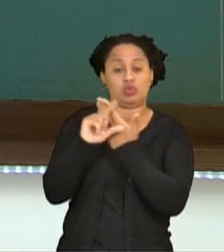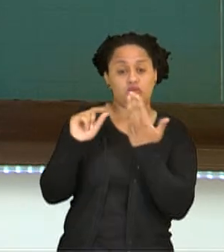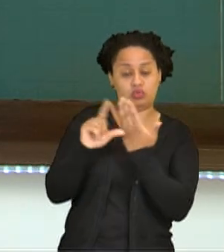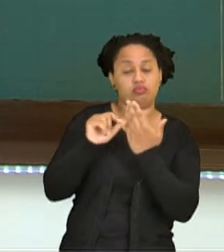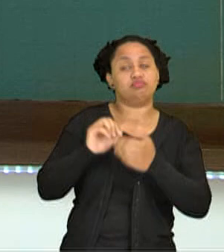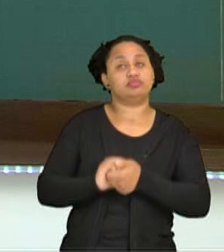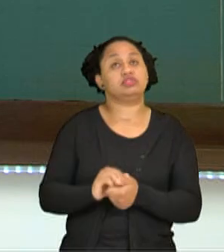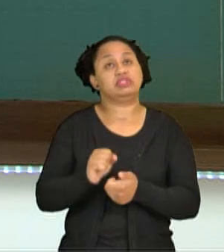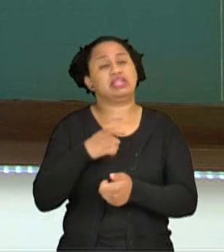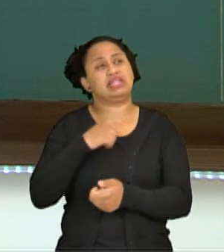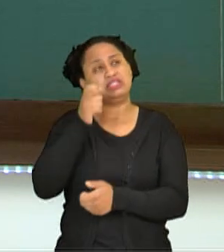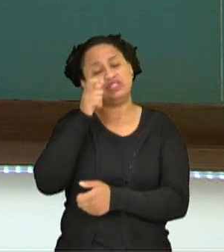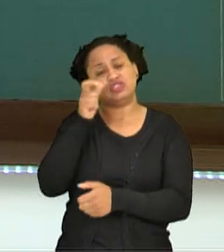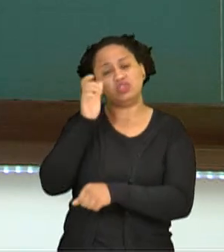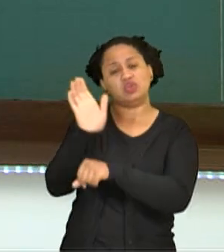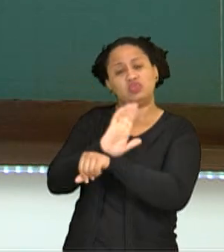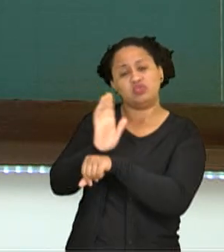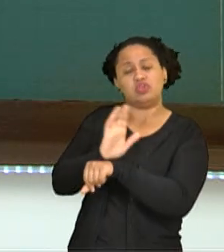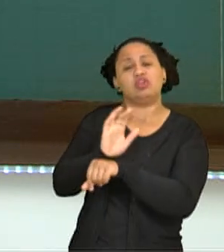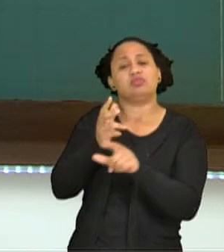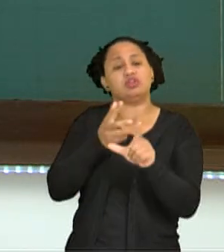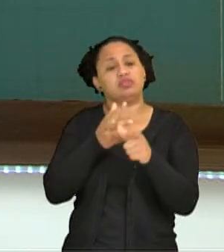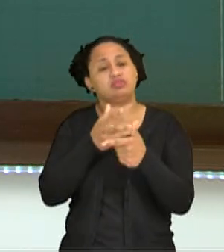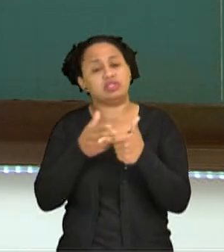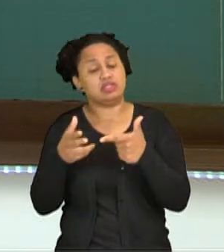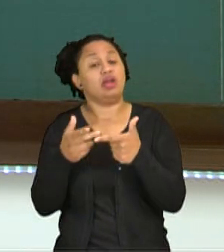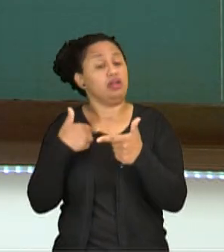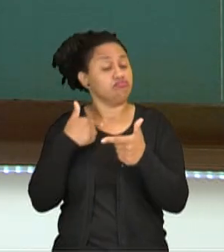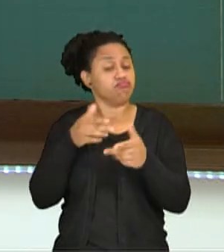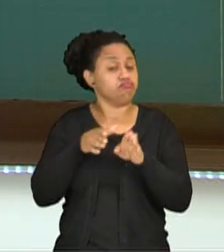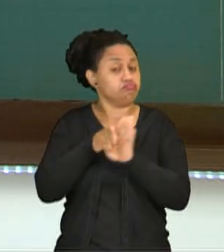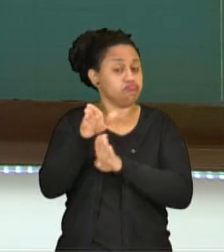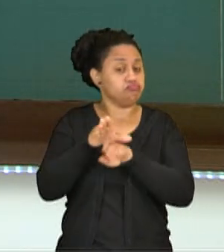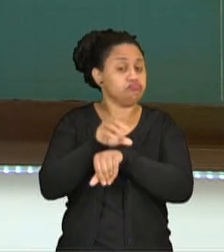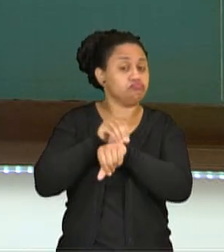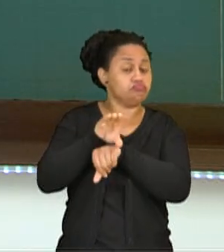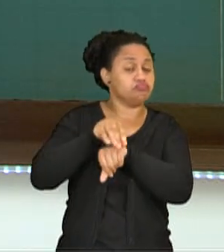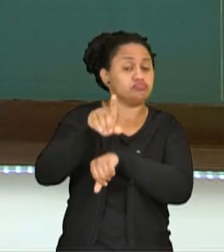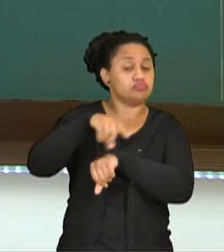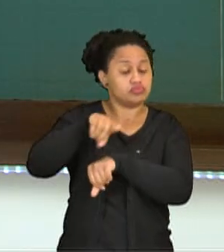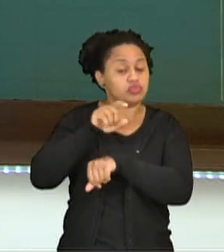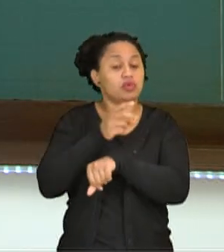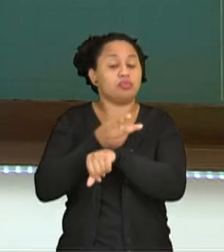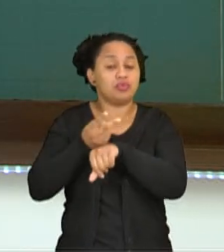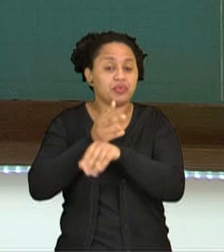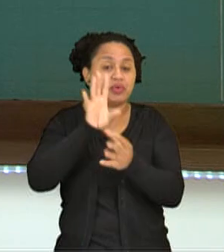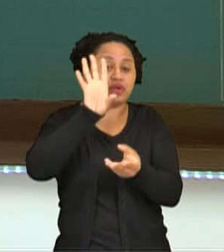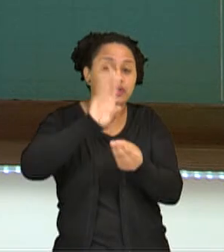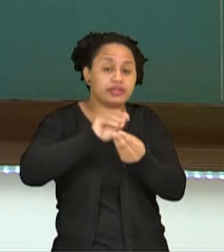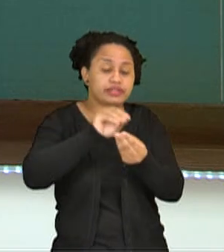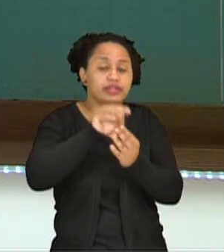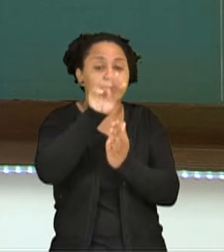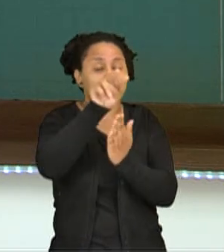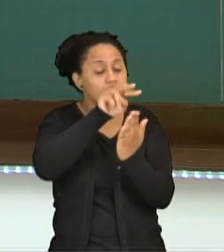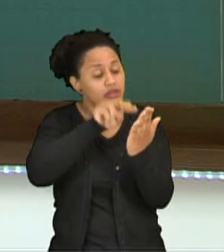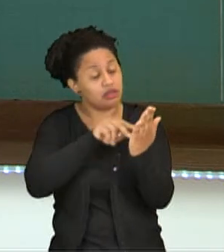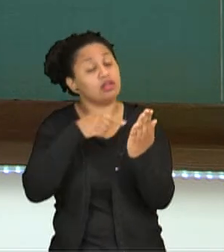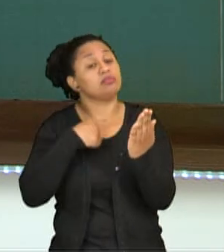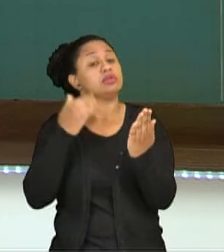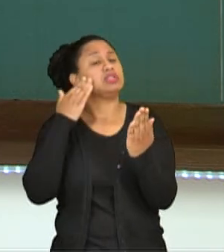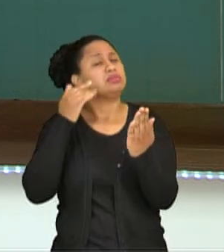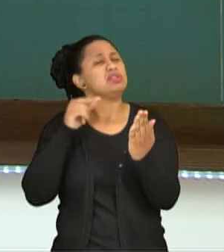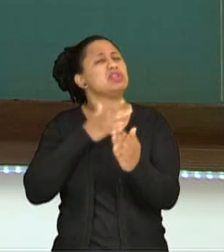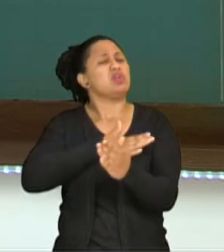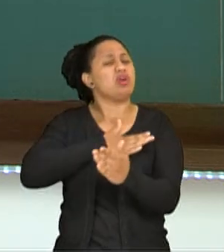uma série e está em dúvida, a dica é você buscar a leitura de uma resenha para saber se você vai gostar do conteúdo